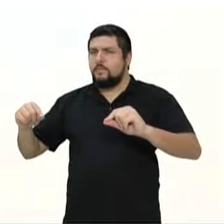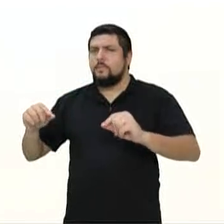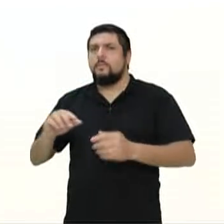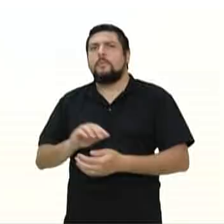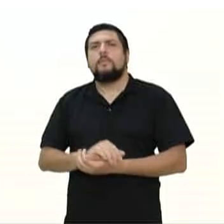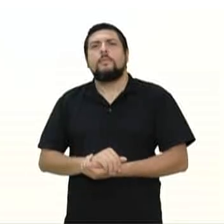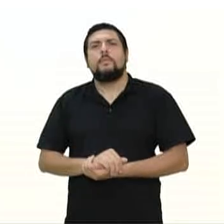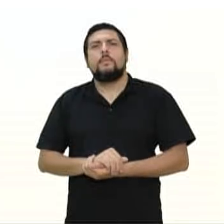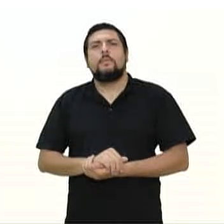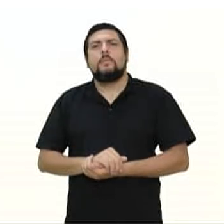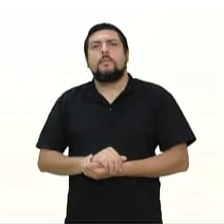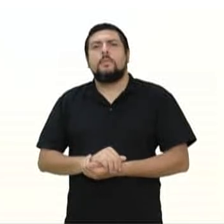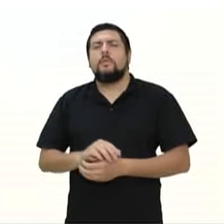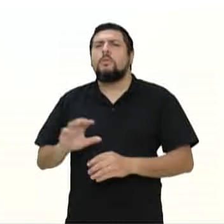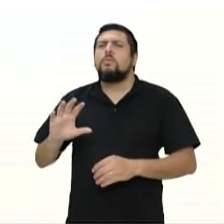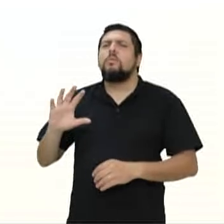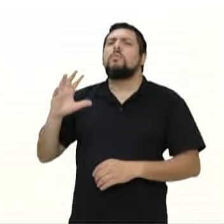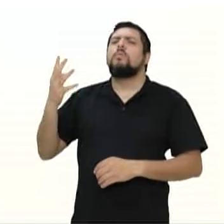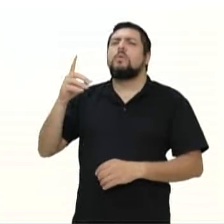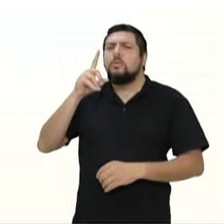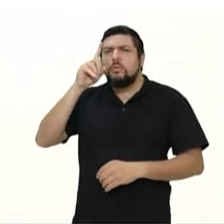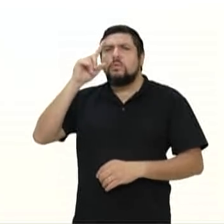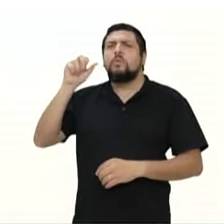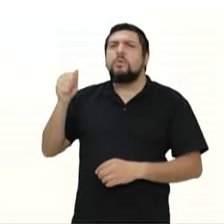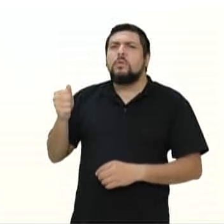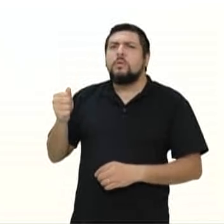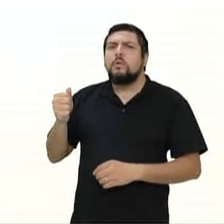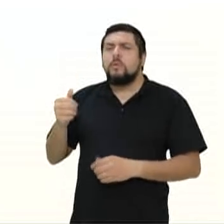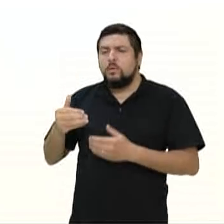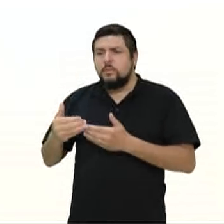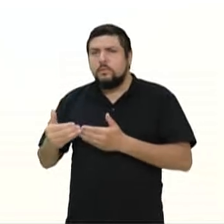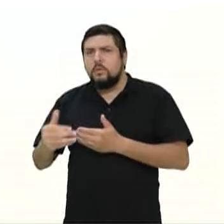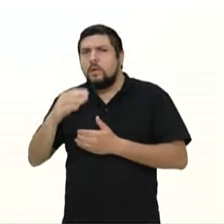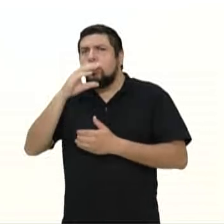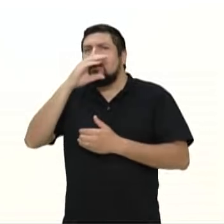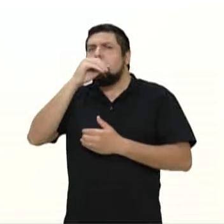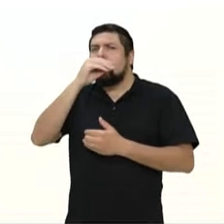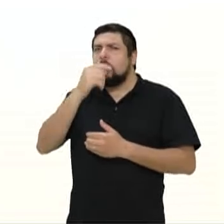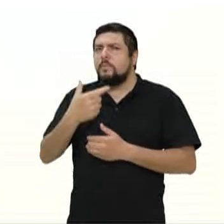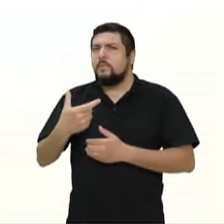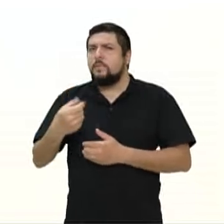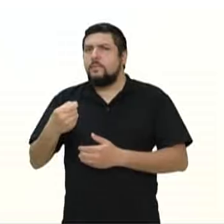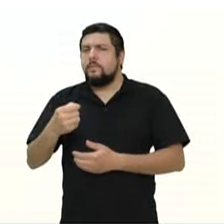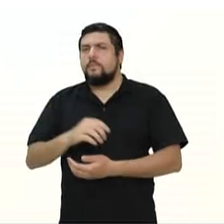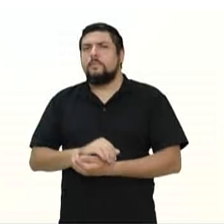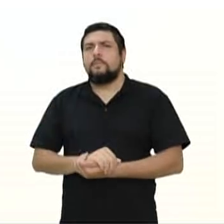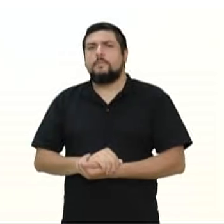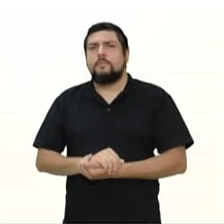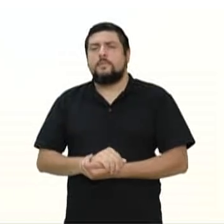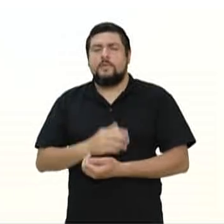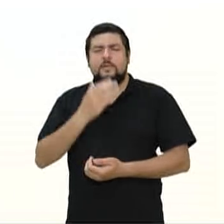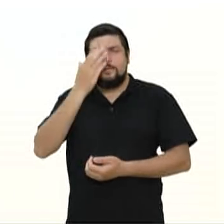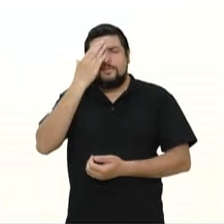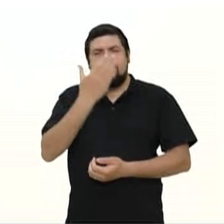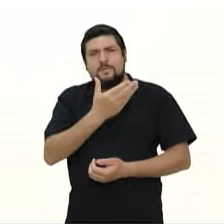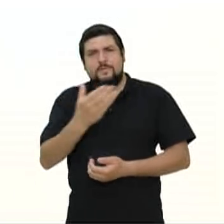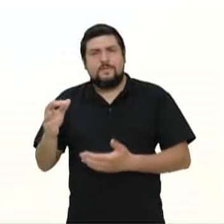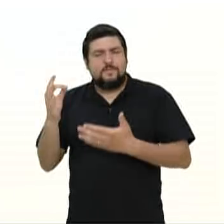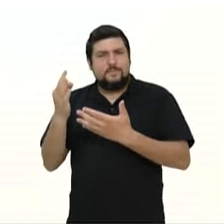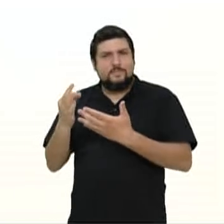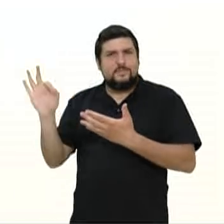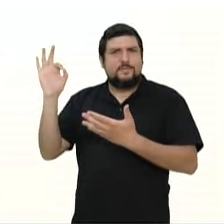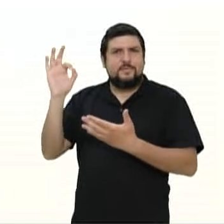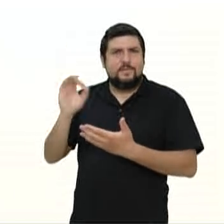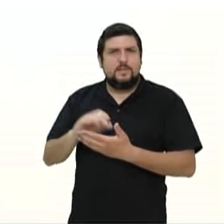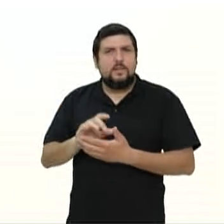Brasília. E quando ocorreu? Sábado 20, não é? Eu tenho certeza que vocês acertaram. Era só prestar